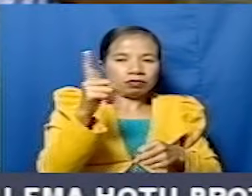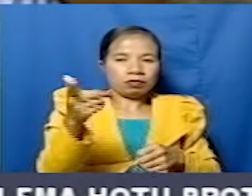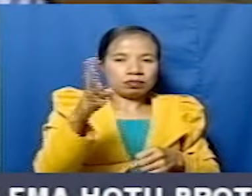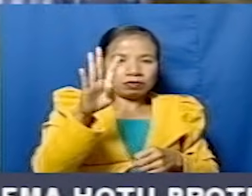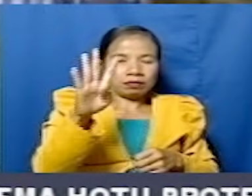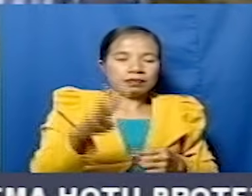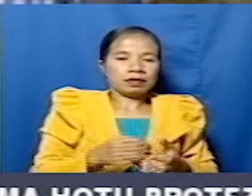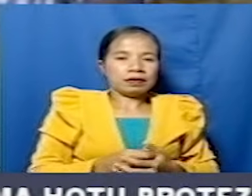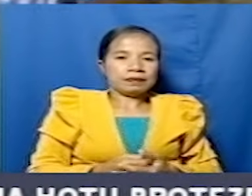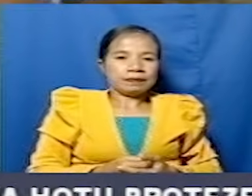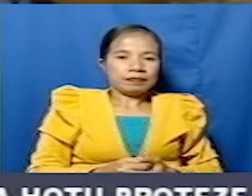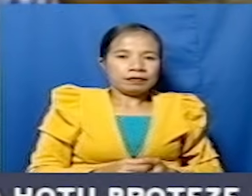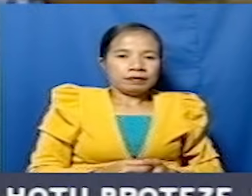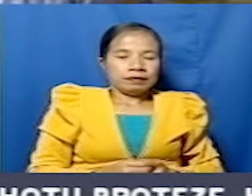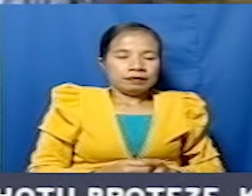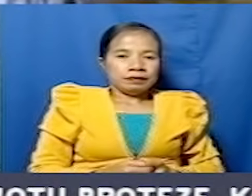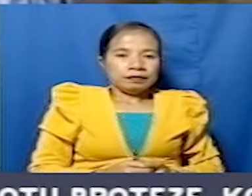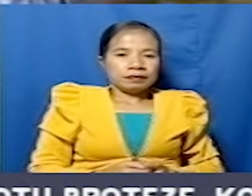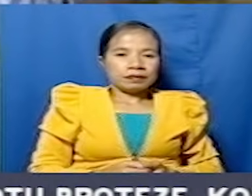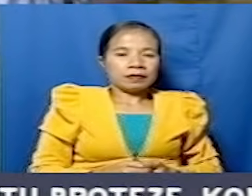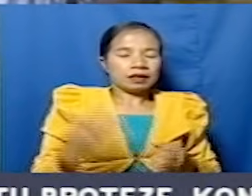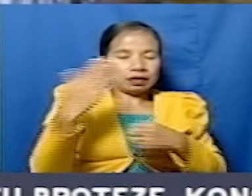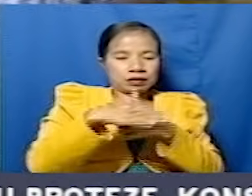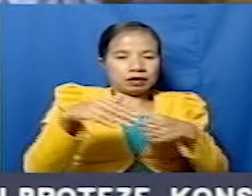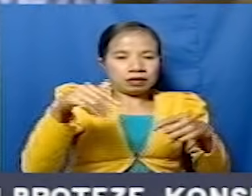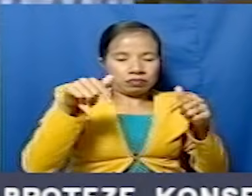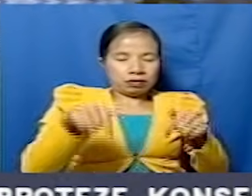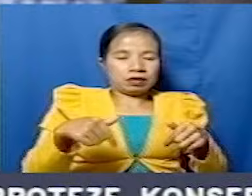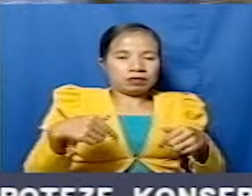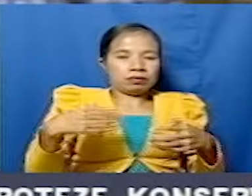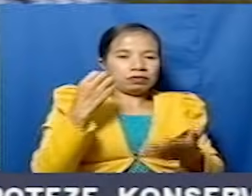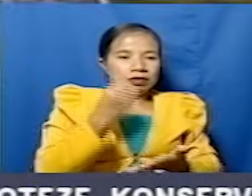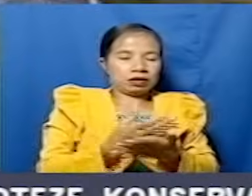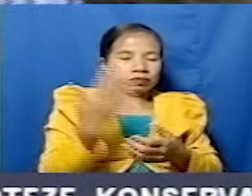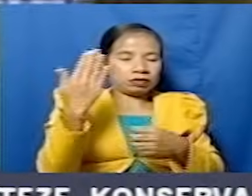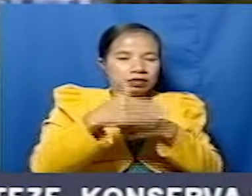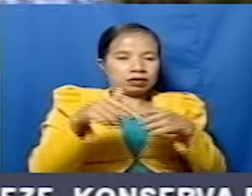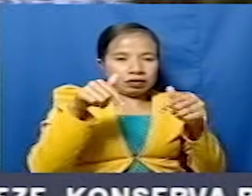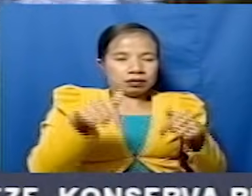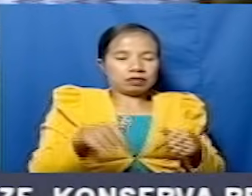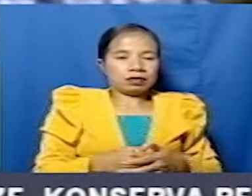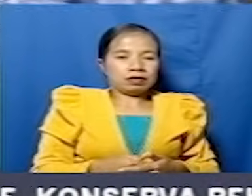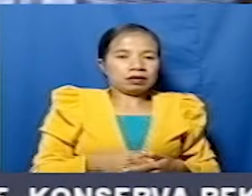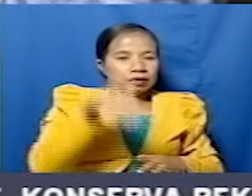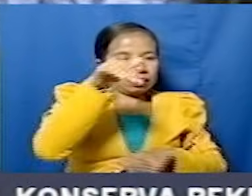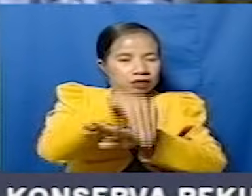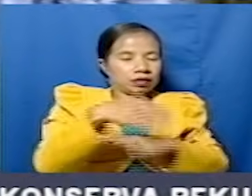e defende raida ne no mos defende rikusoi na sawin dan inian e senhor riak leman kalan diak baita bot